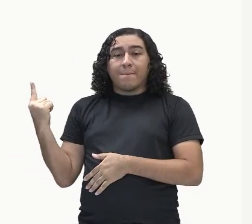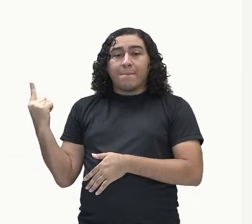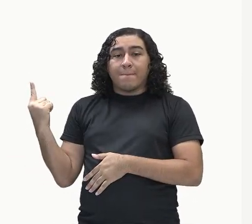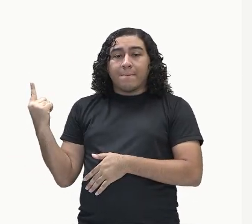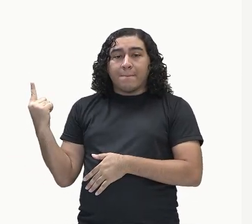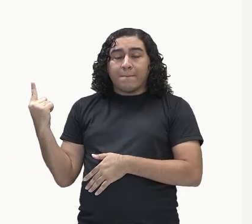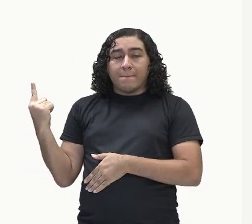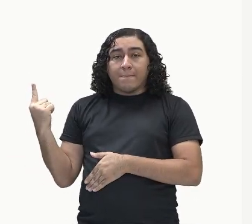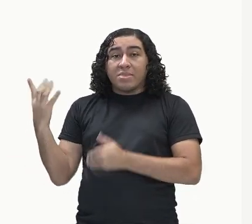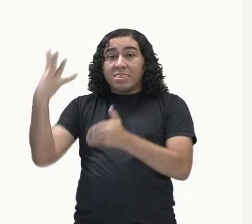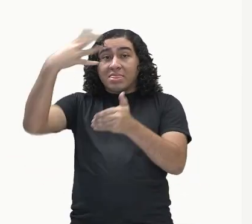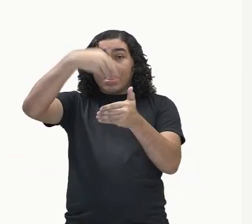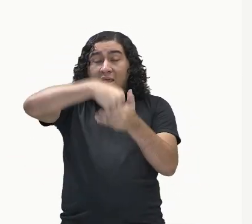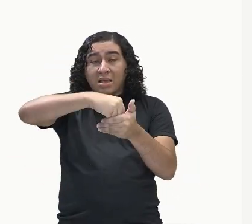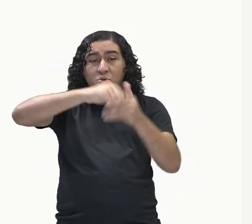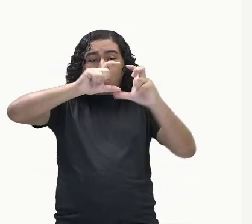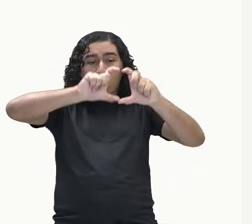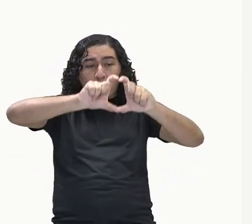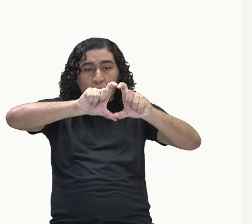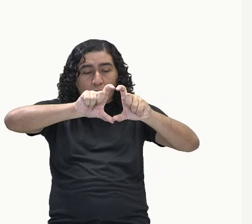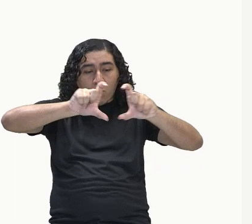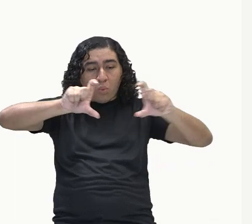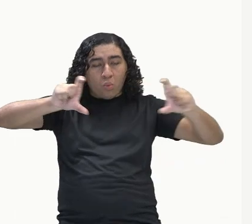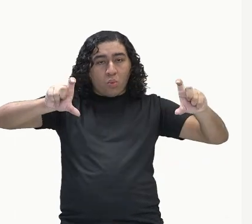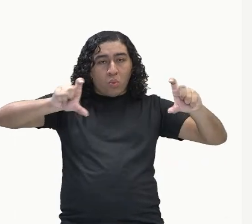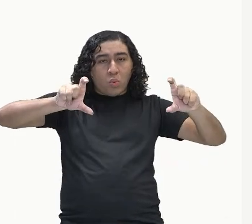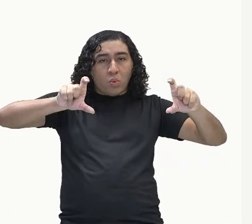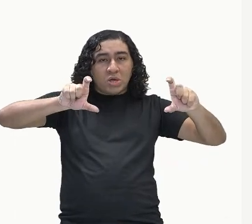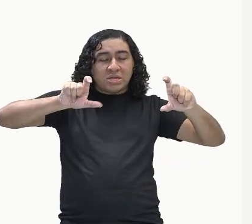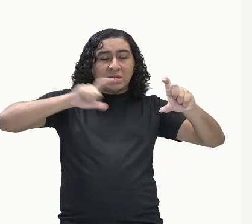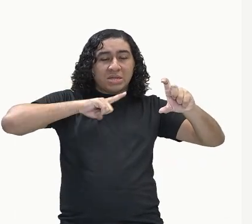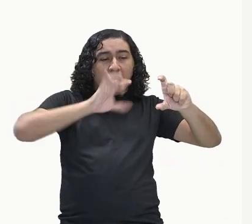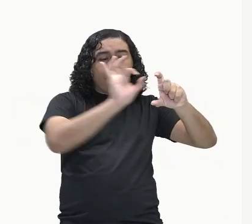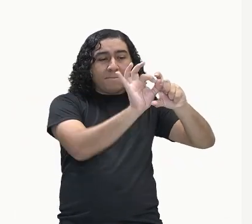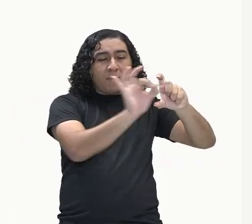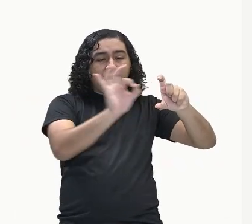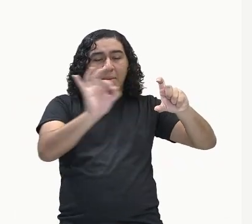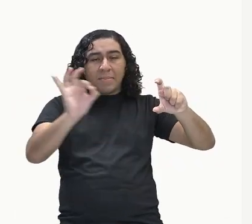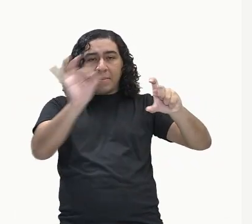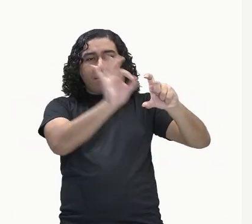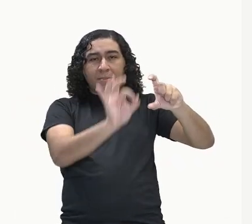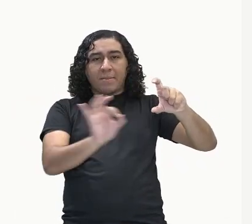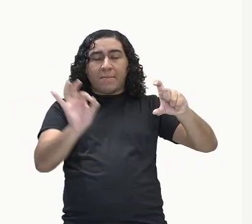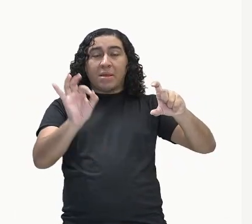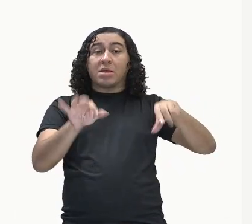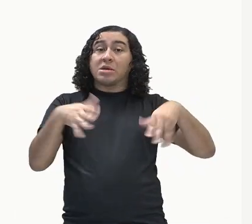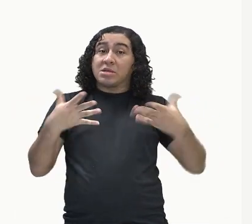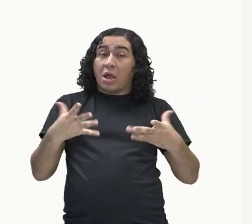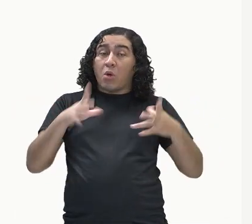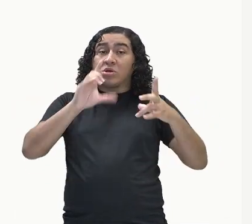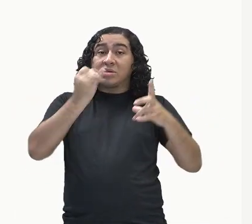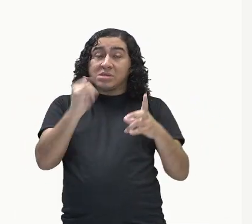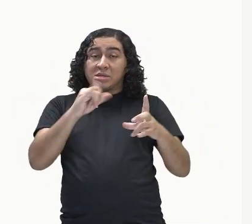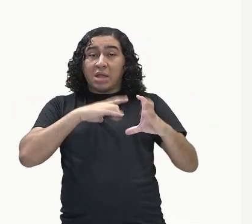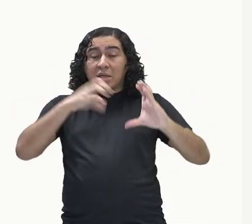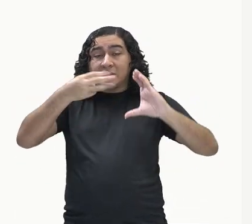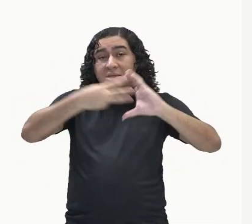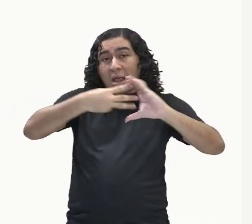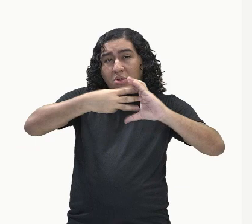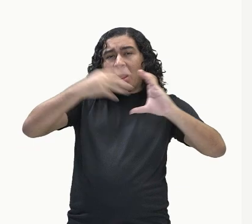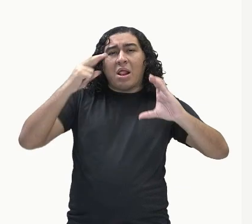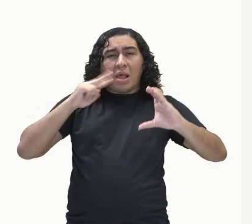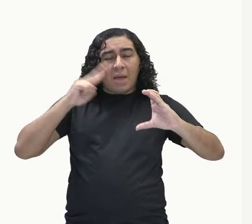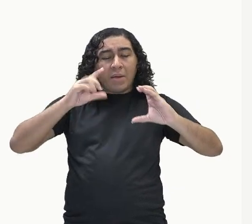que fica nesse citoplasma Lembrando que ela é uma célula né então na célula eu vou ter material